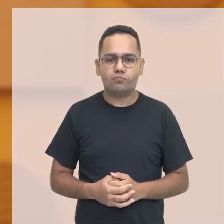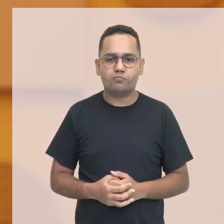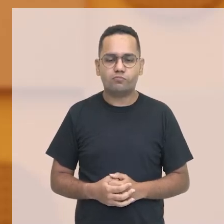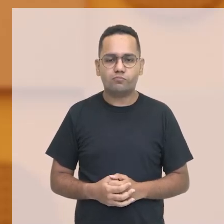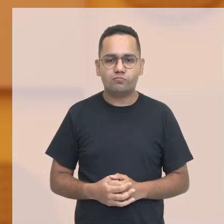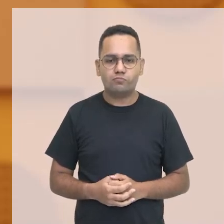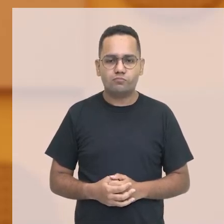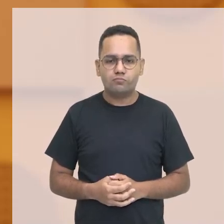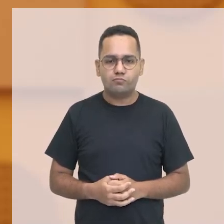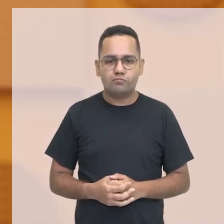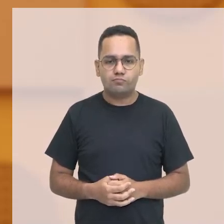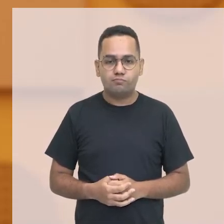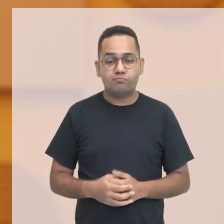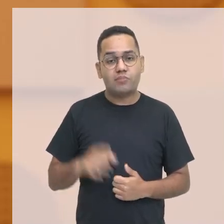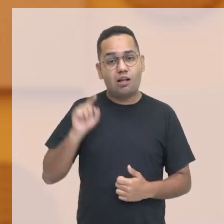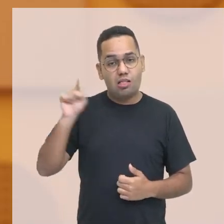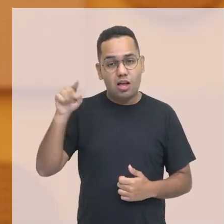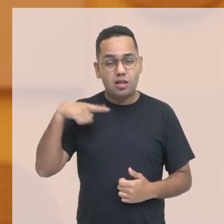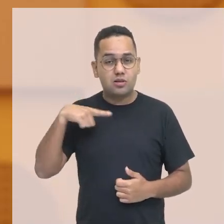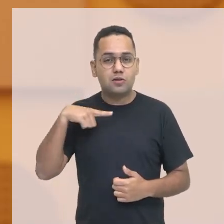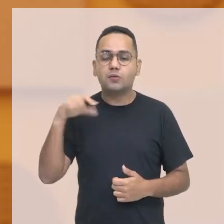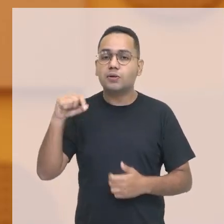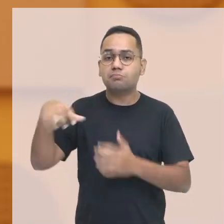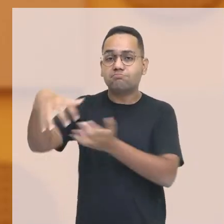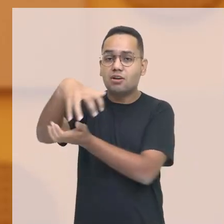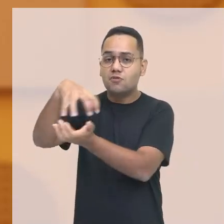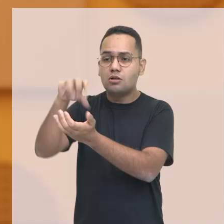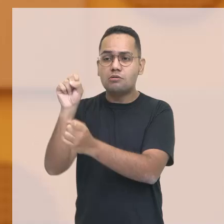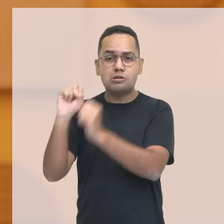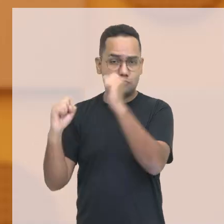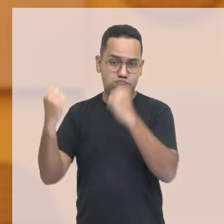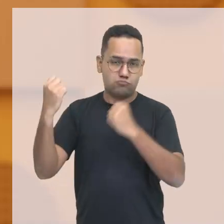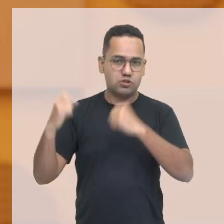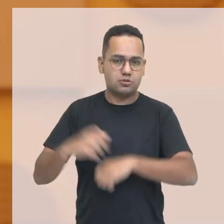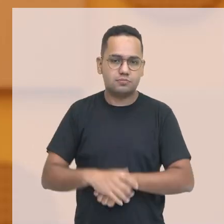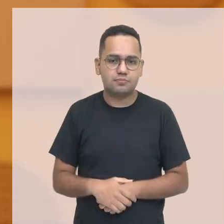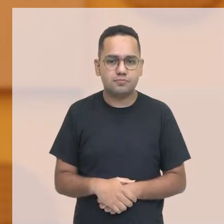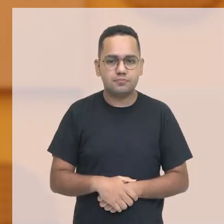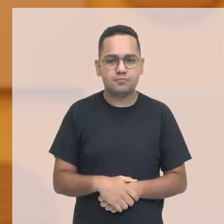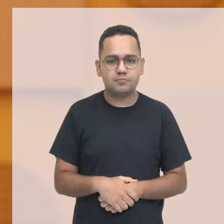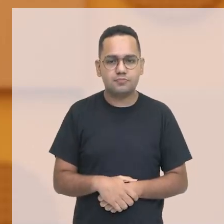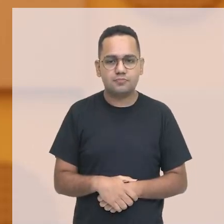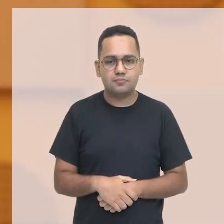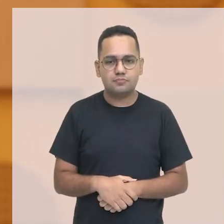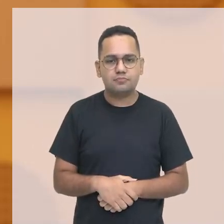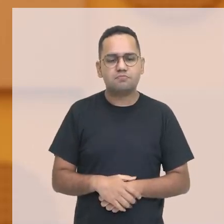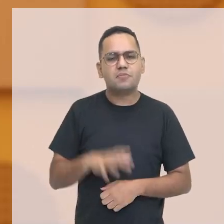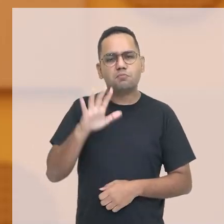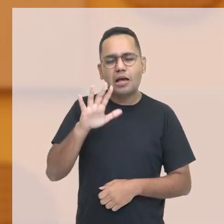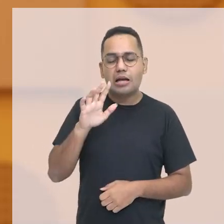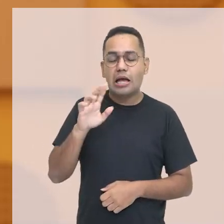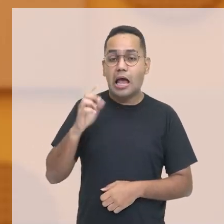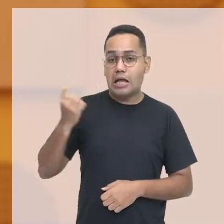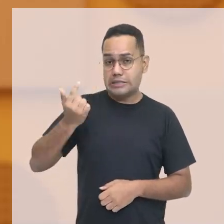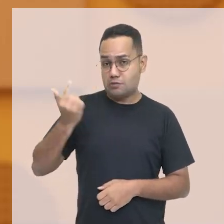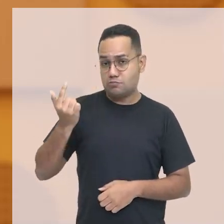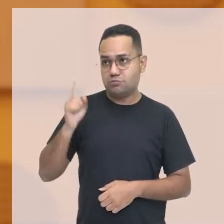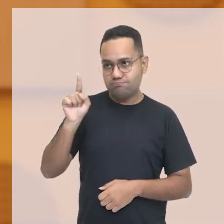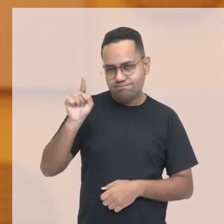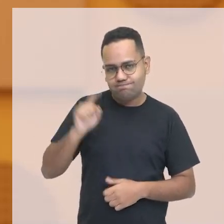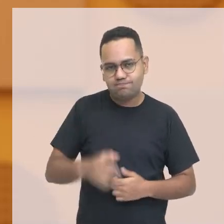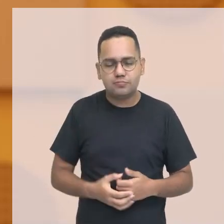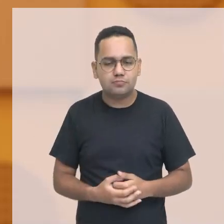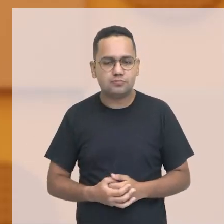acontecendo é a Revolução Industrial. Mais precisamente, a Segunda Revolução Industrial. E